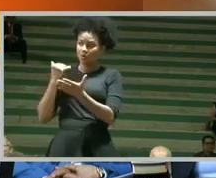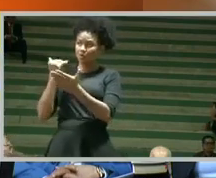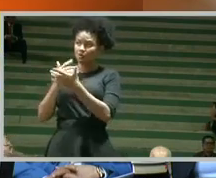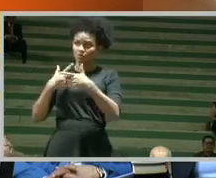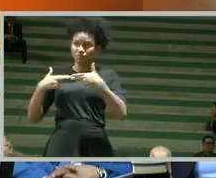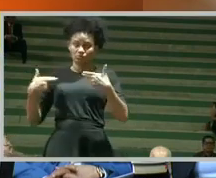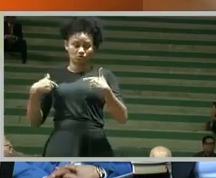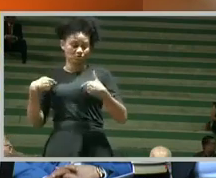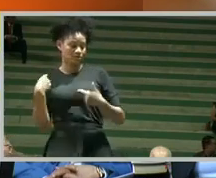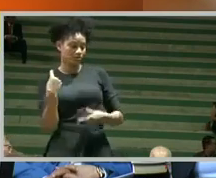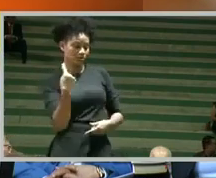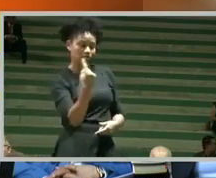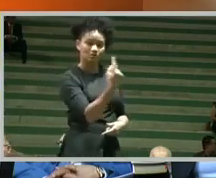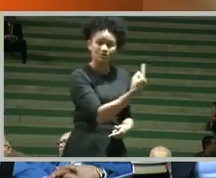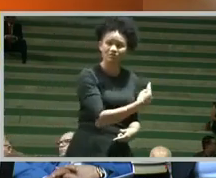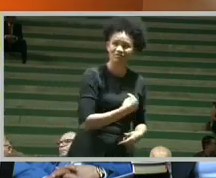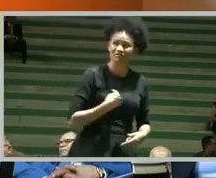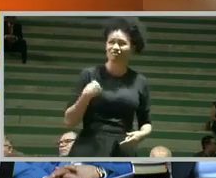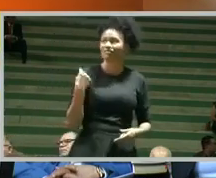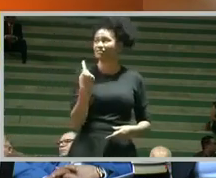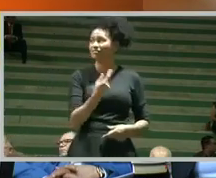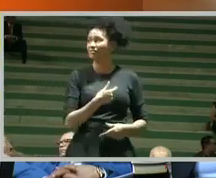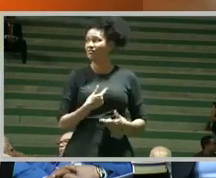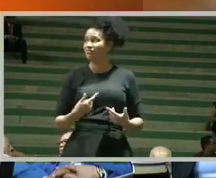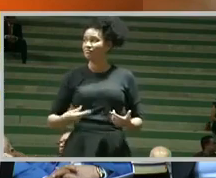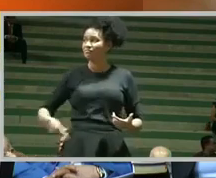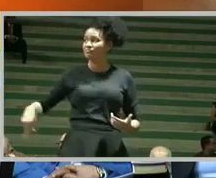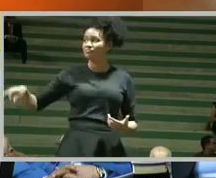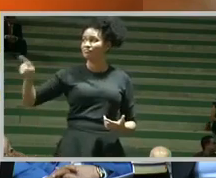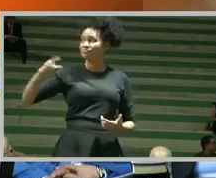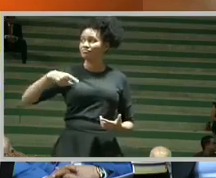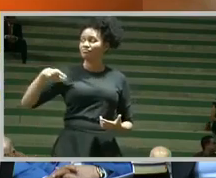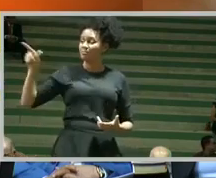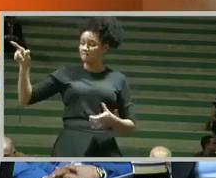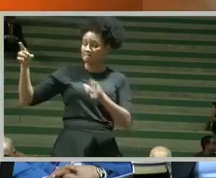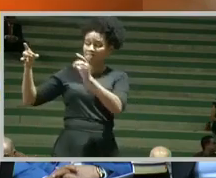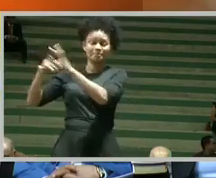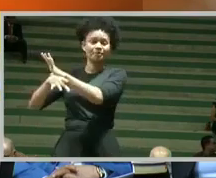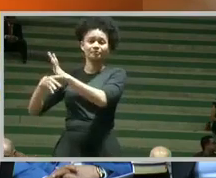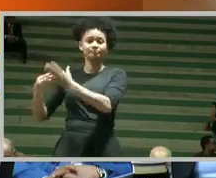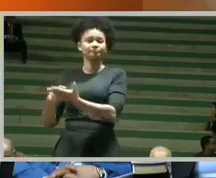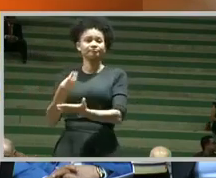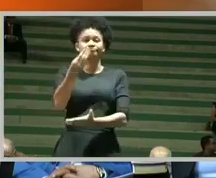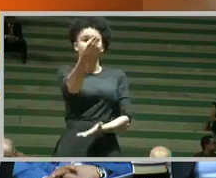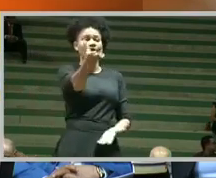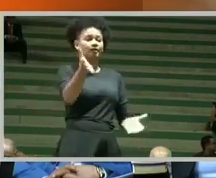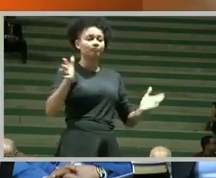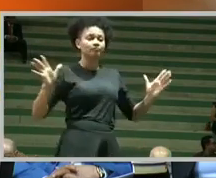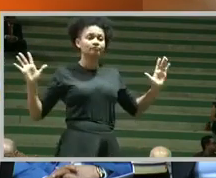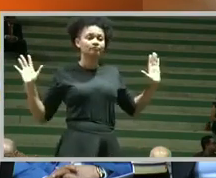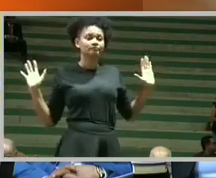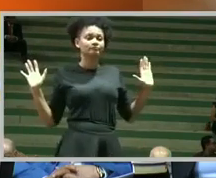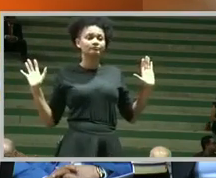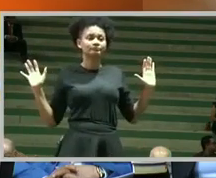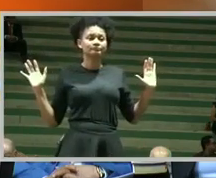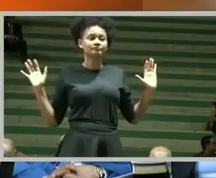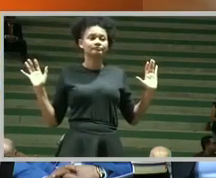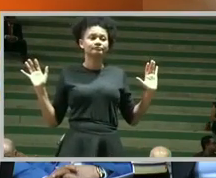a nós. Porque a nós seria isso aqui, ó. Ele pegar algo pronto e te dar.